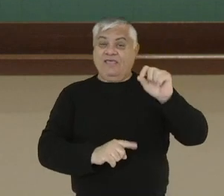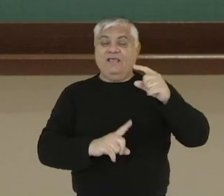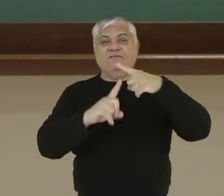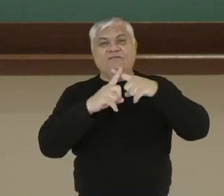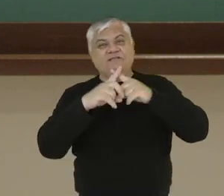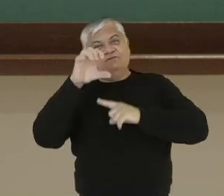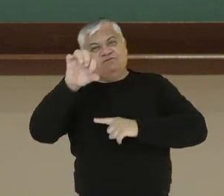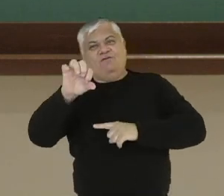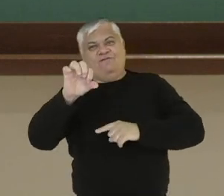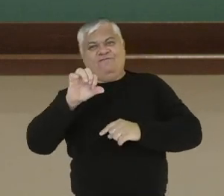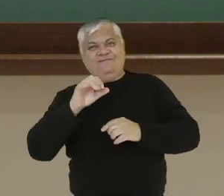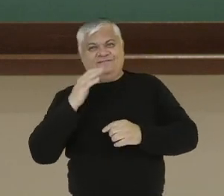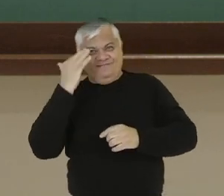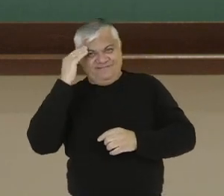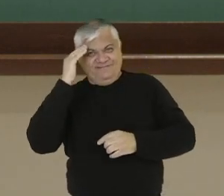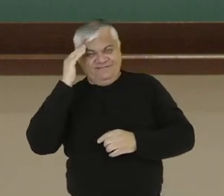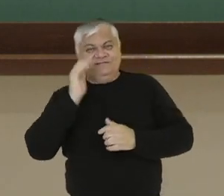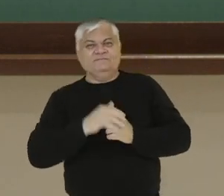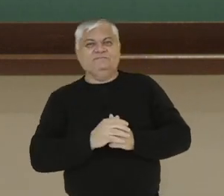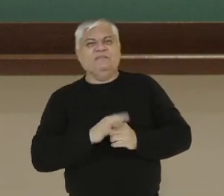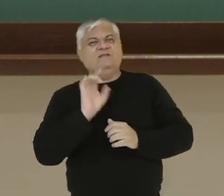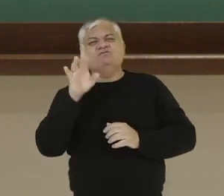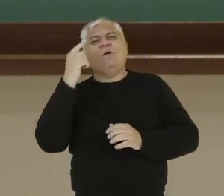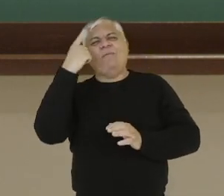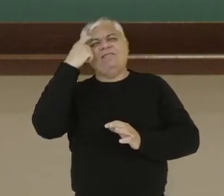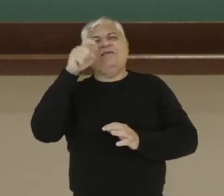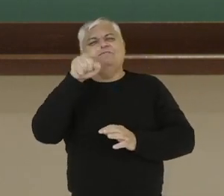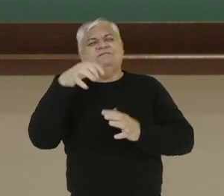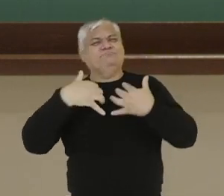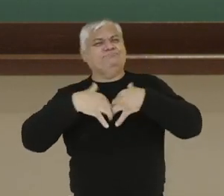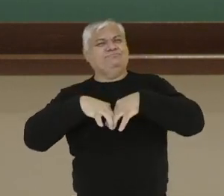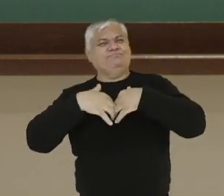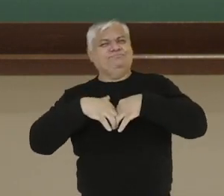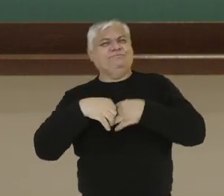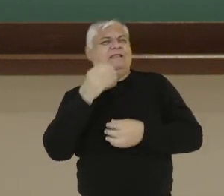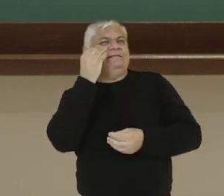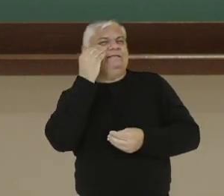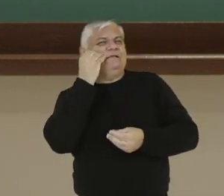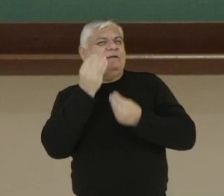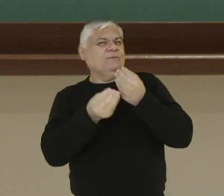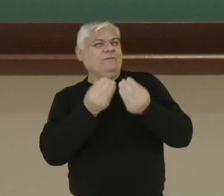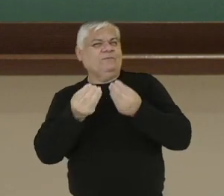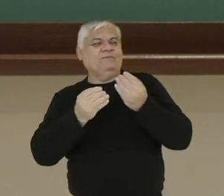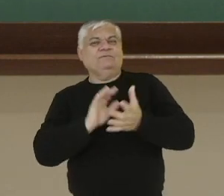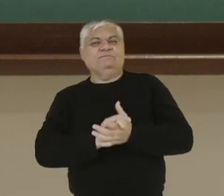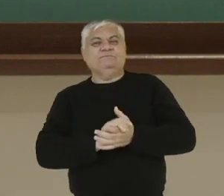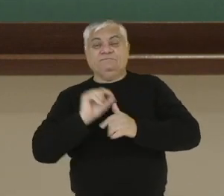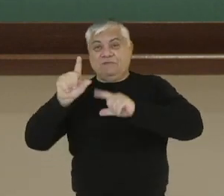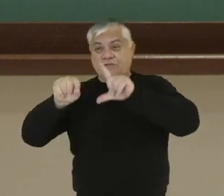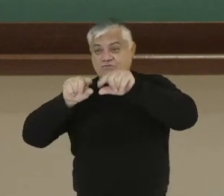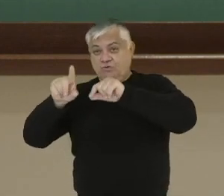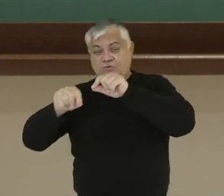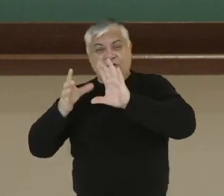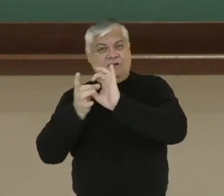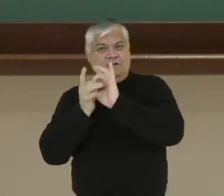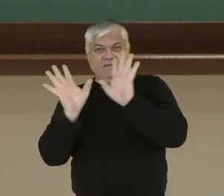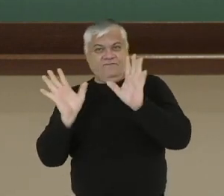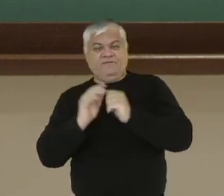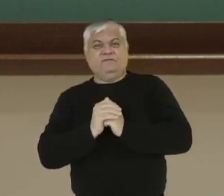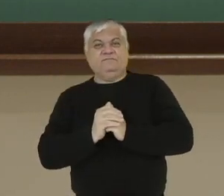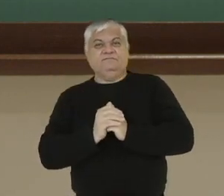posso repetir. Mas é só uma ideia aí para você pensar, para você fazer uns testes, né? A escolha dependente, ela é assim. Quando